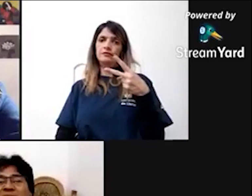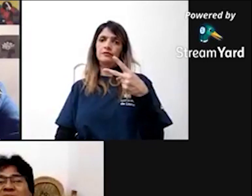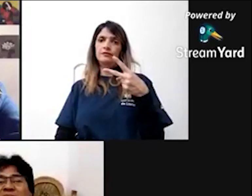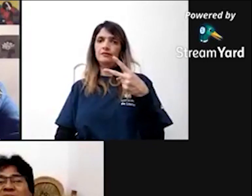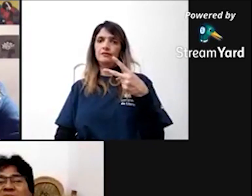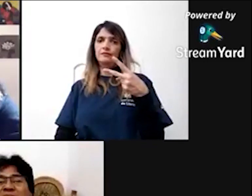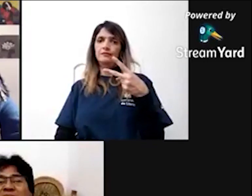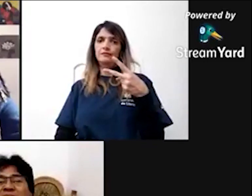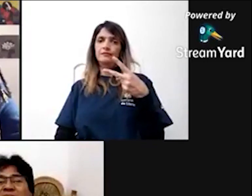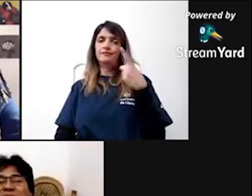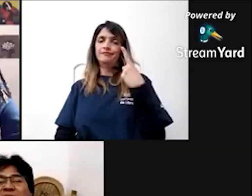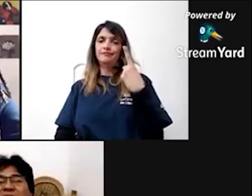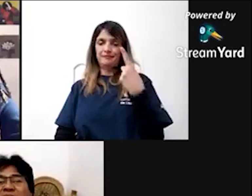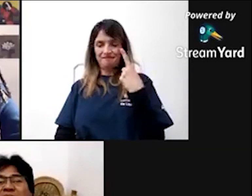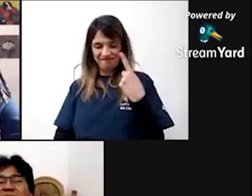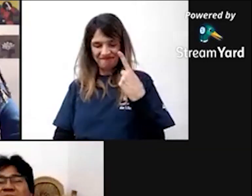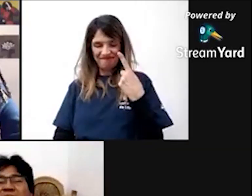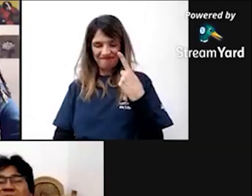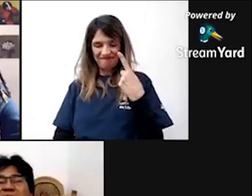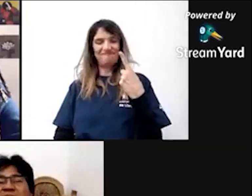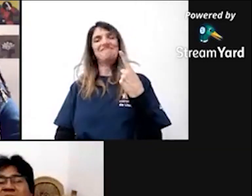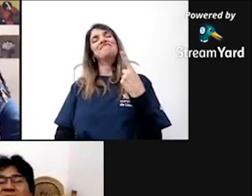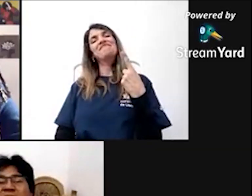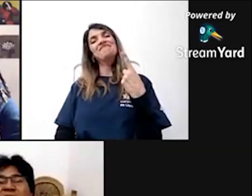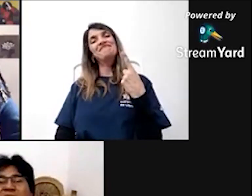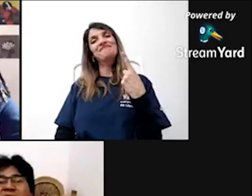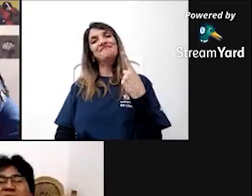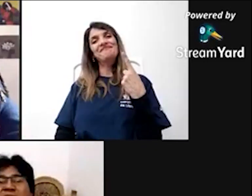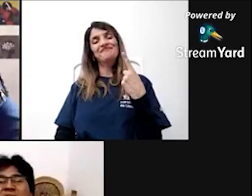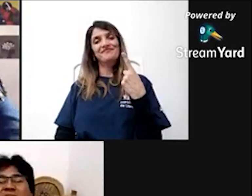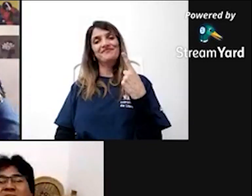Uma está ligada diretamente